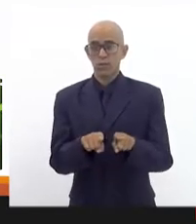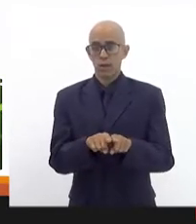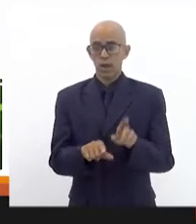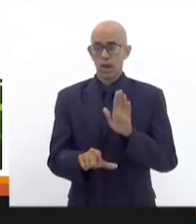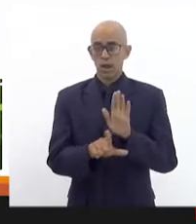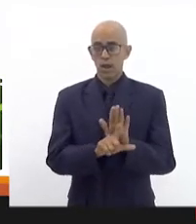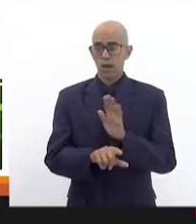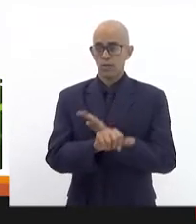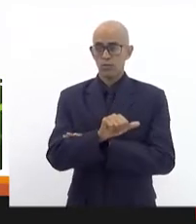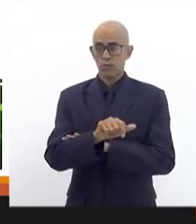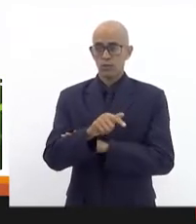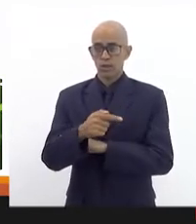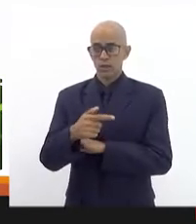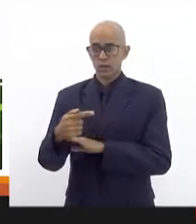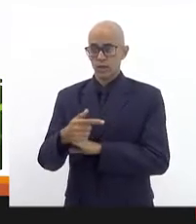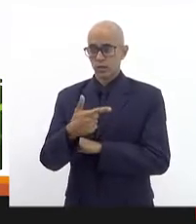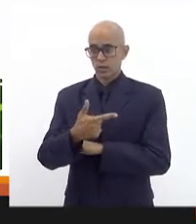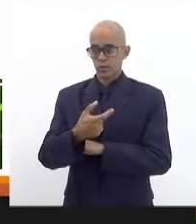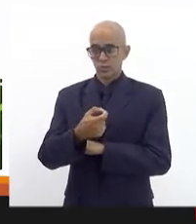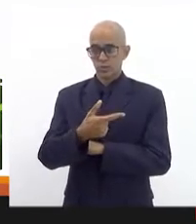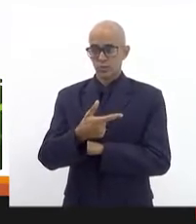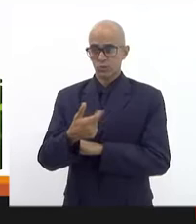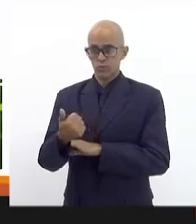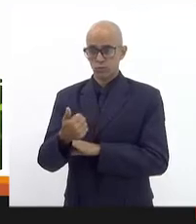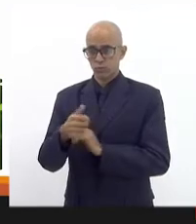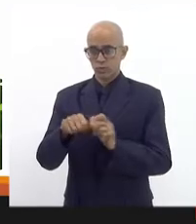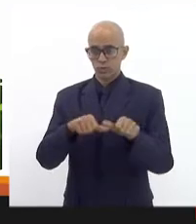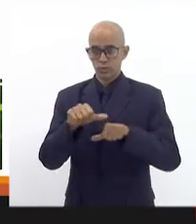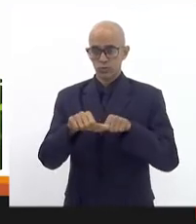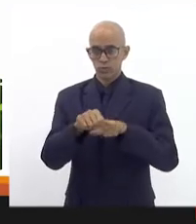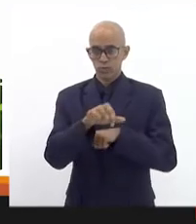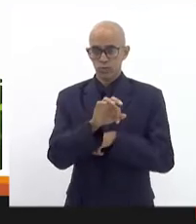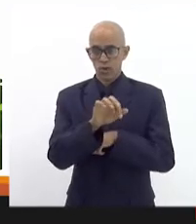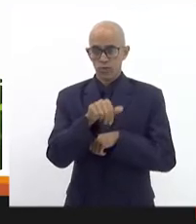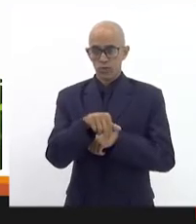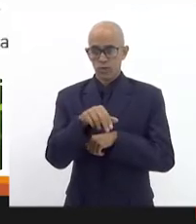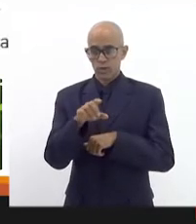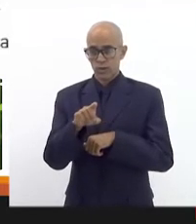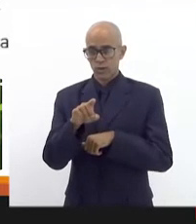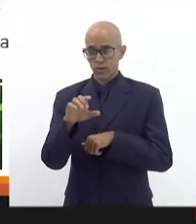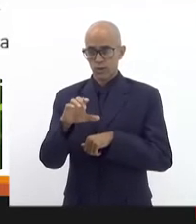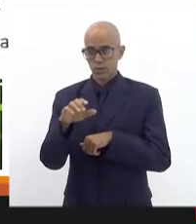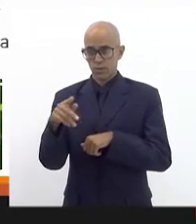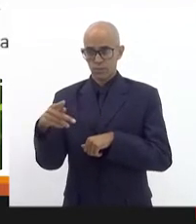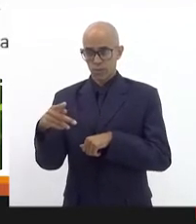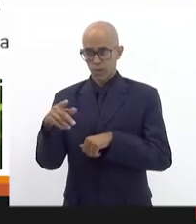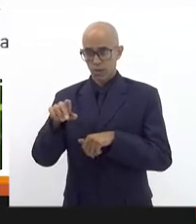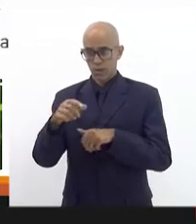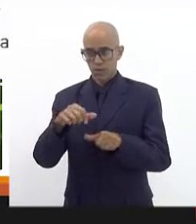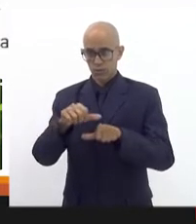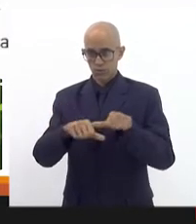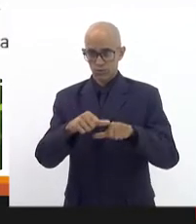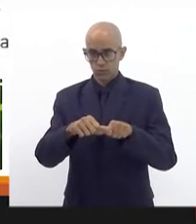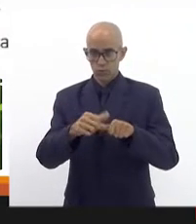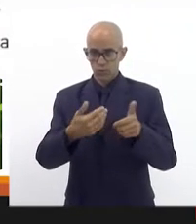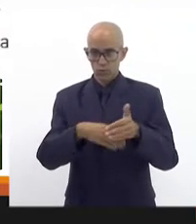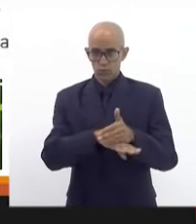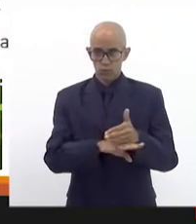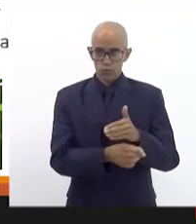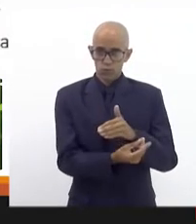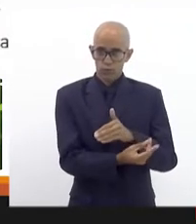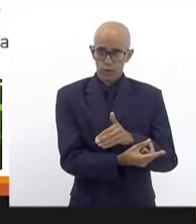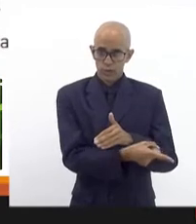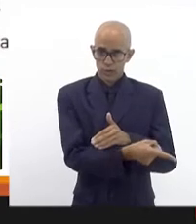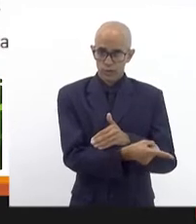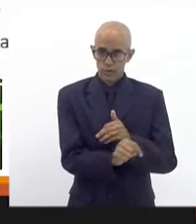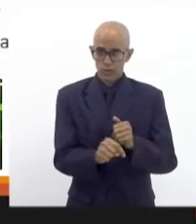Congresso Nacional, que transformou o FNDCT em fundo financeiro. Pois bem, a justificativa, eu acho que é uma base